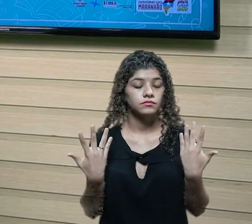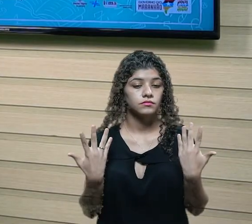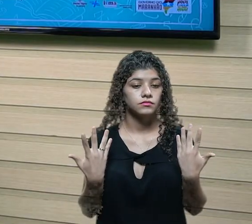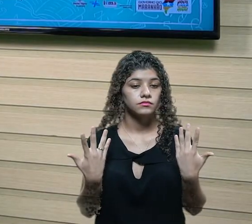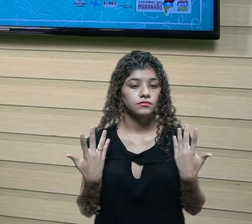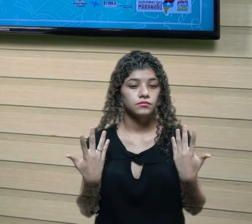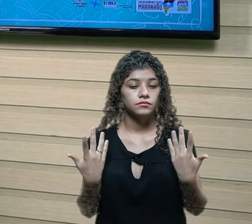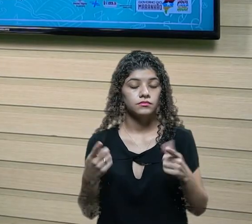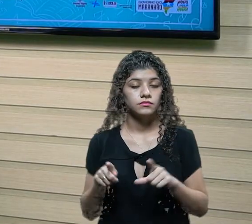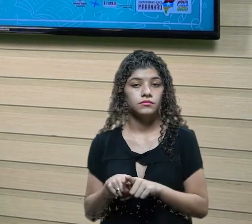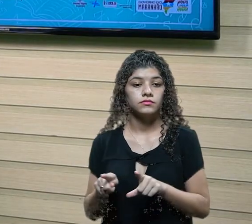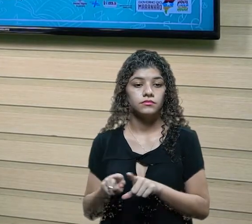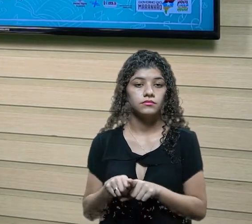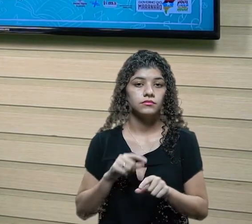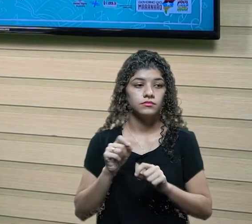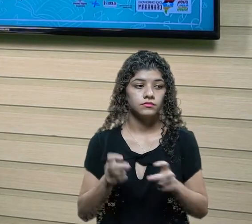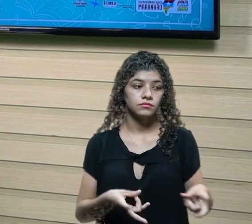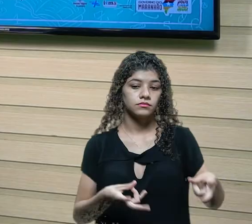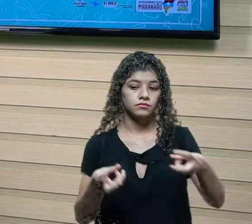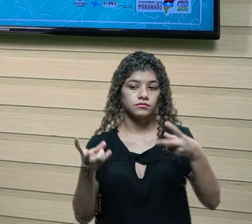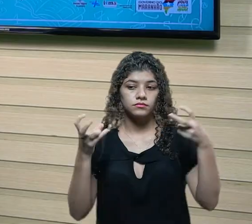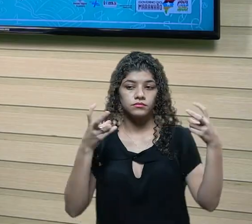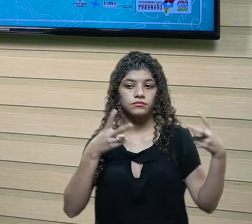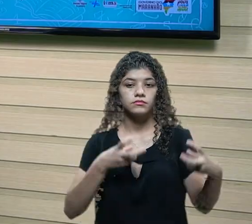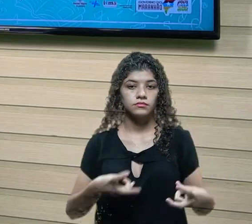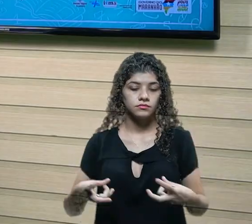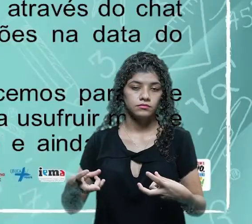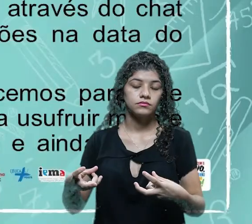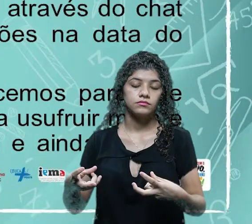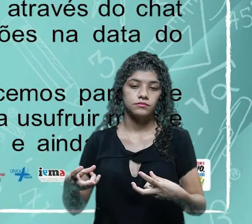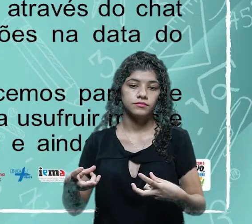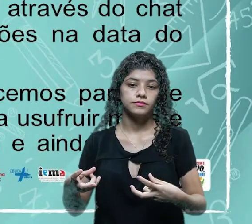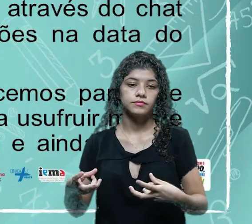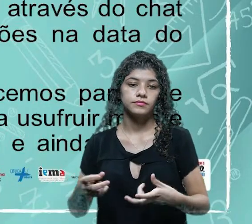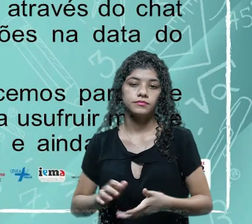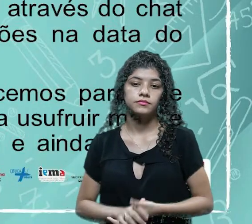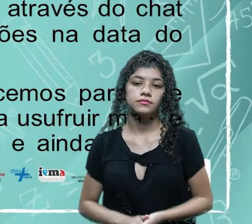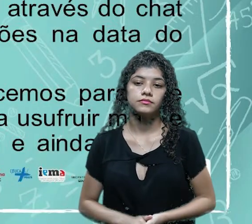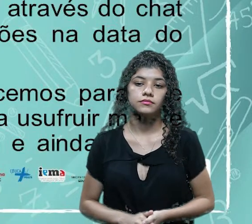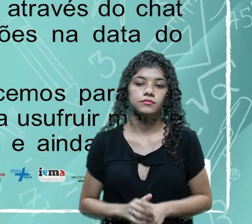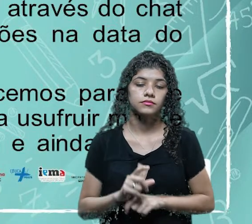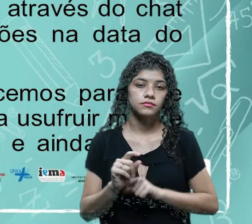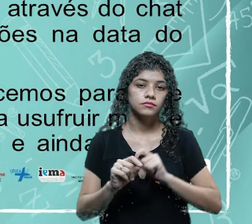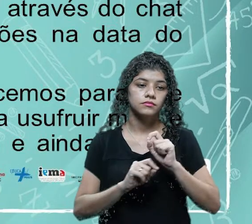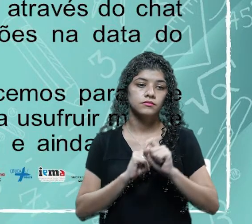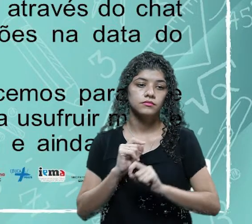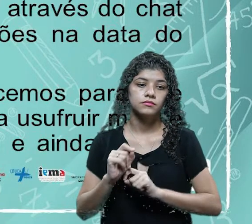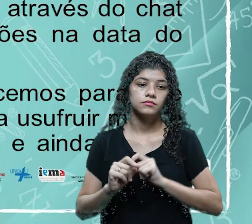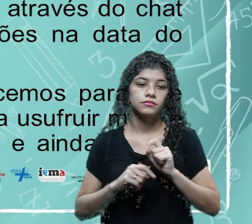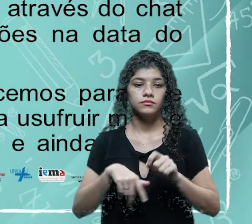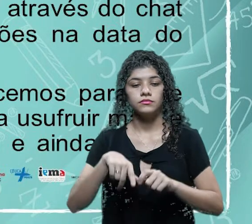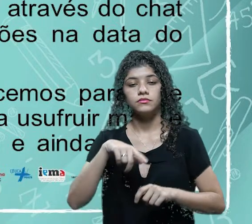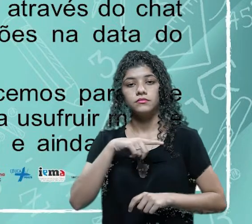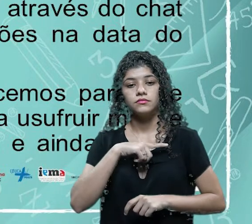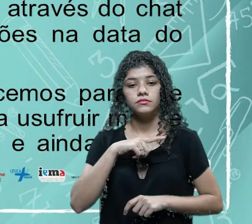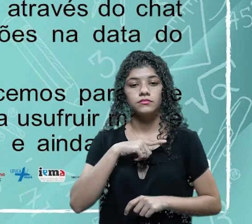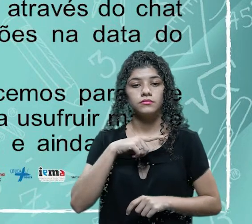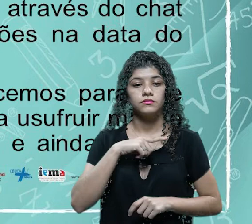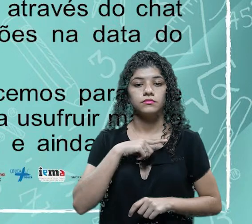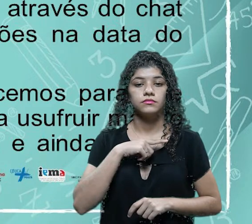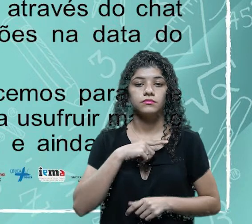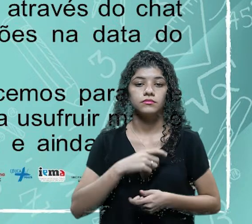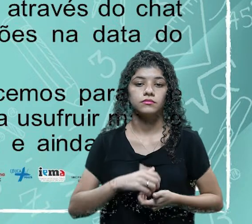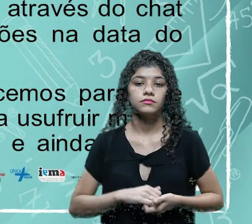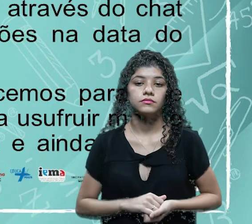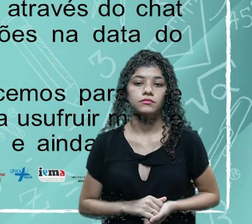online mais atrativo através de game ficar ações ó e aqui nesse evento